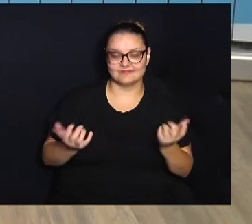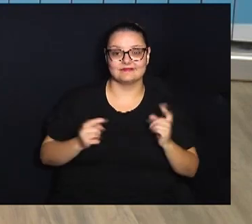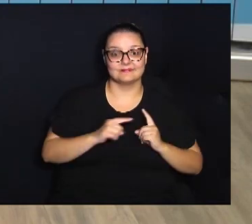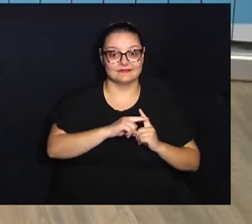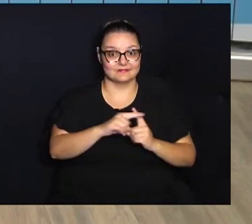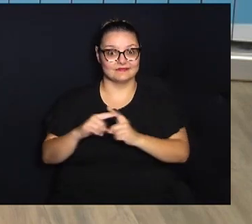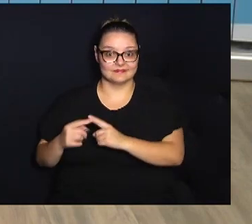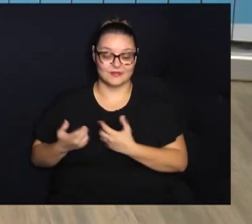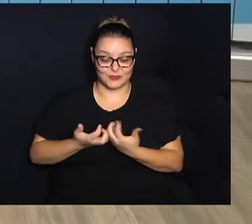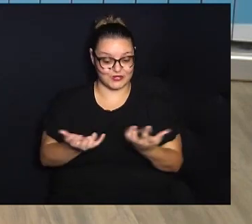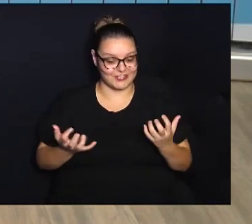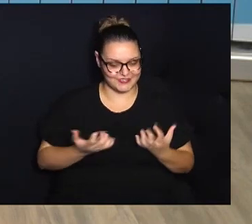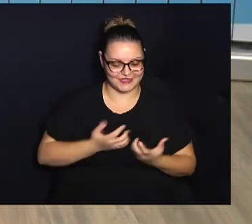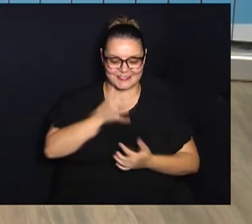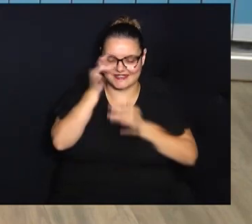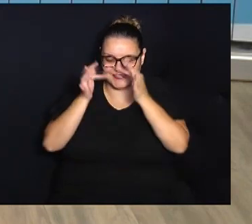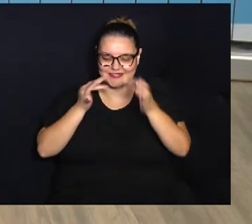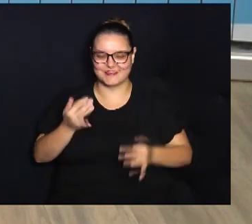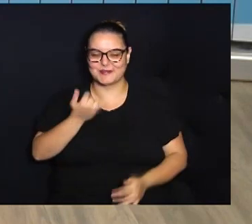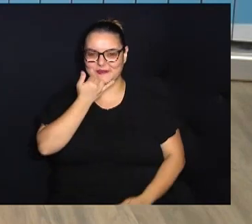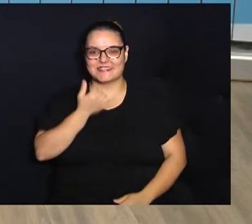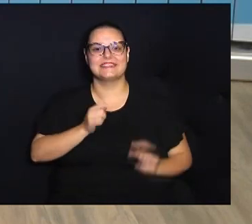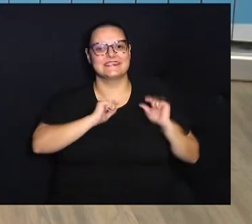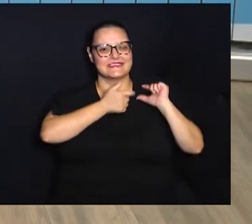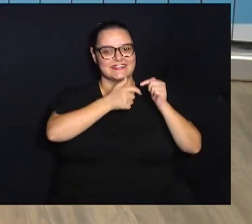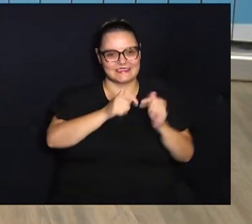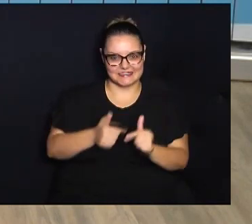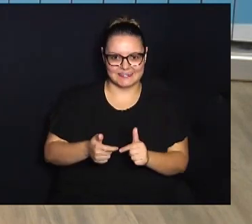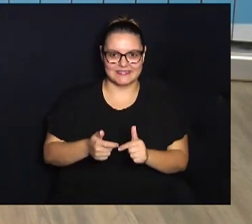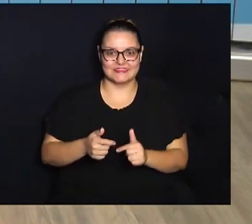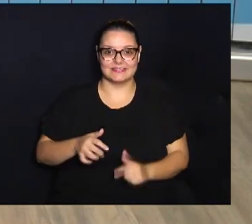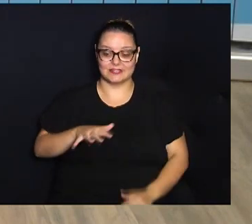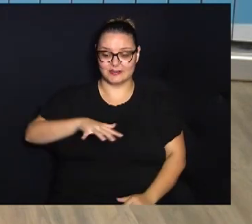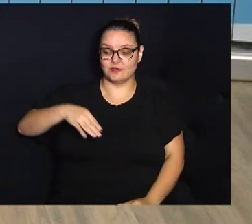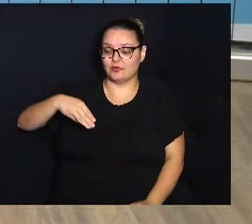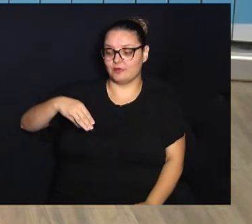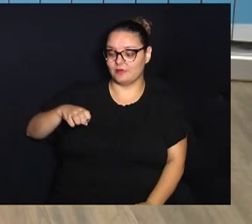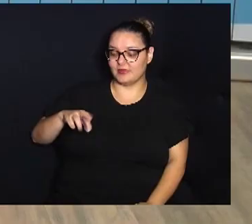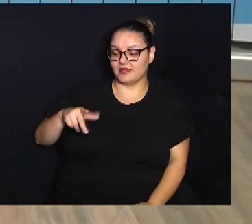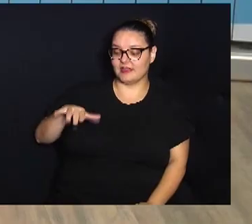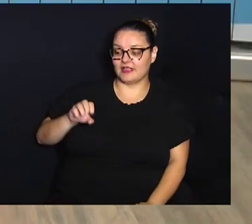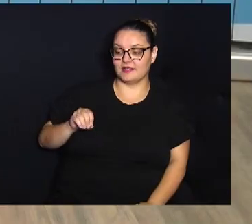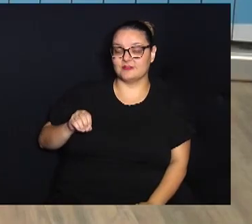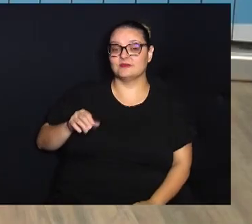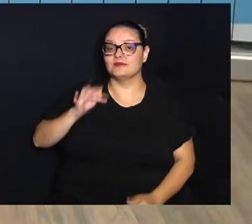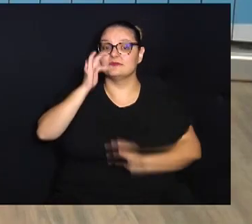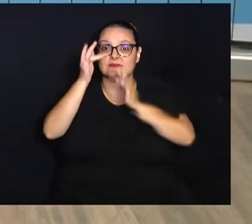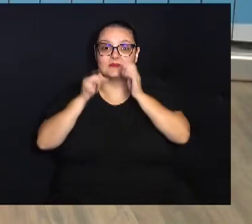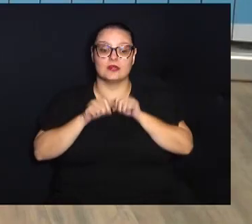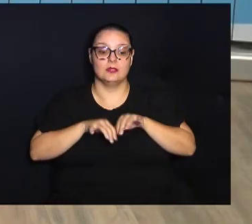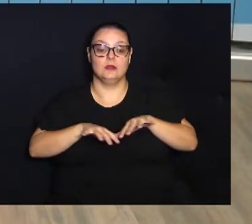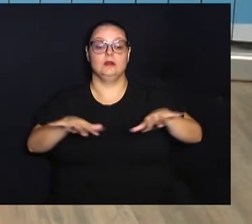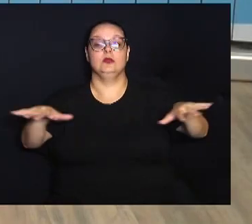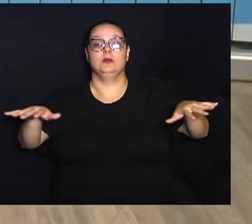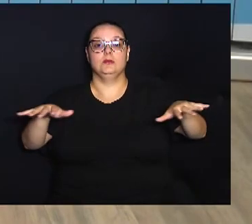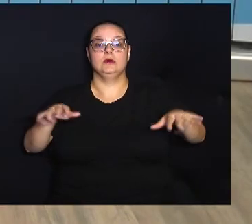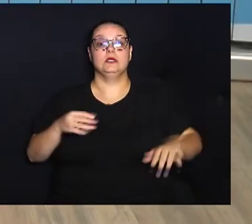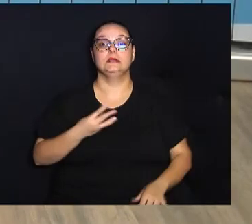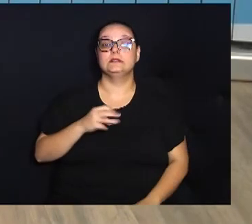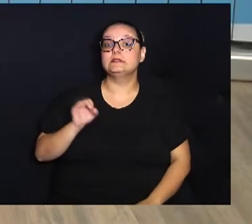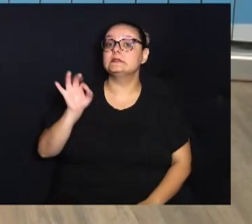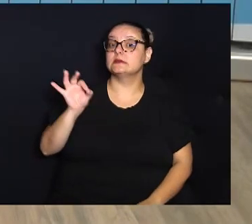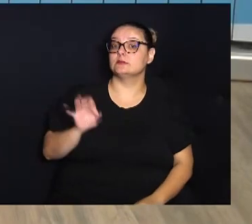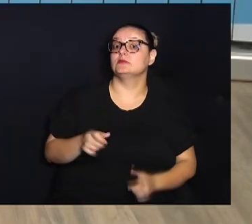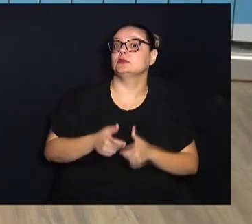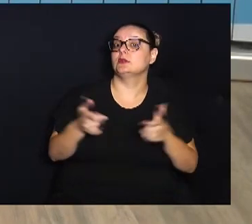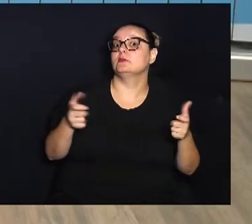isso, tradicionalmente, nessa época, o mercado de flores chega a expandir até